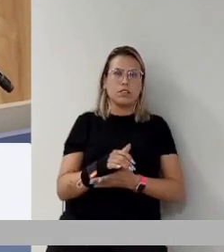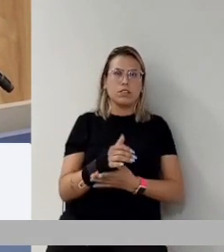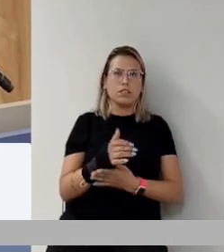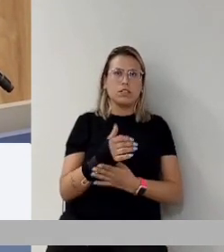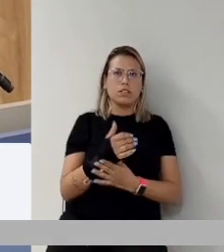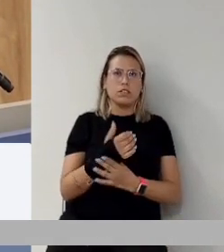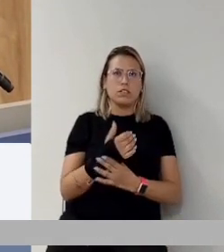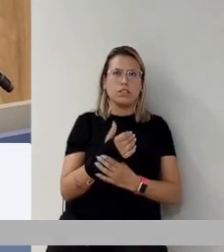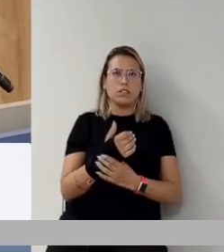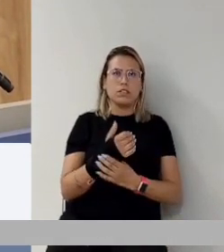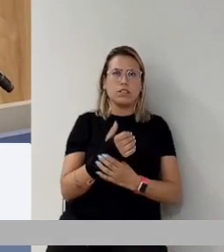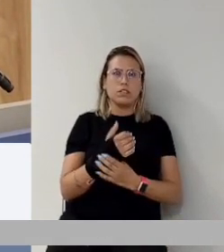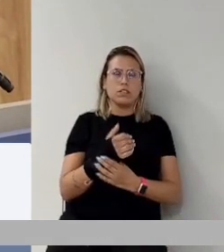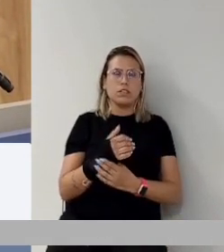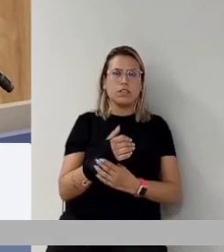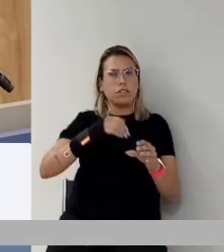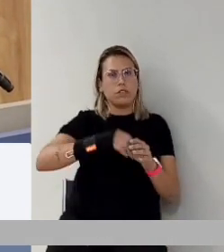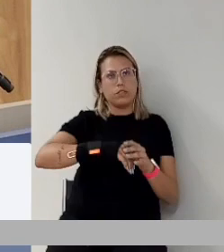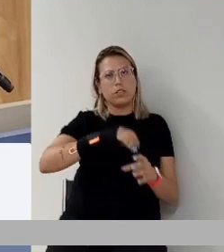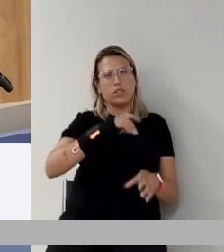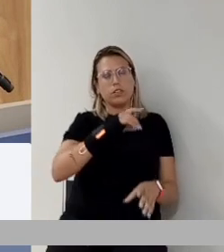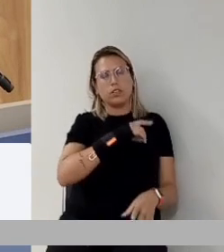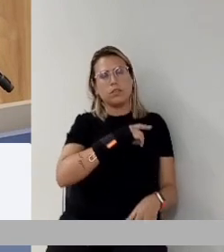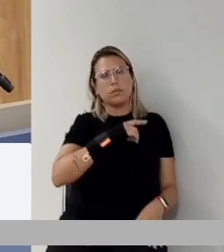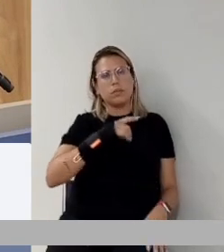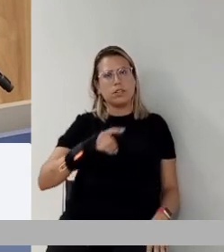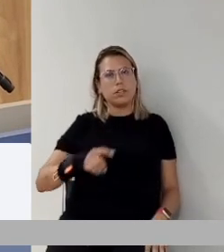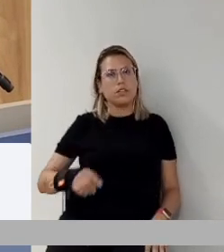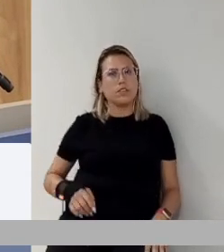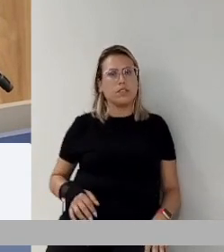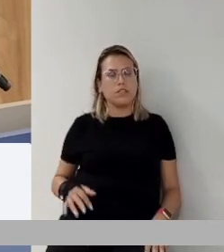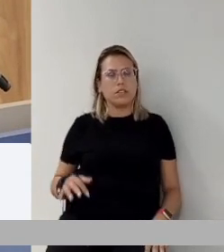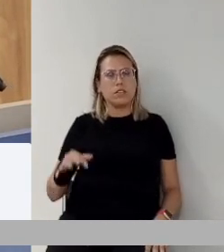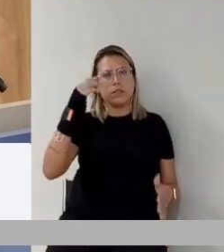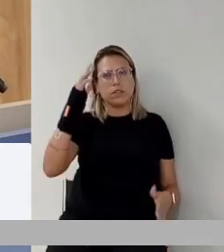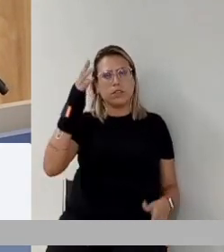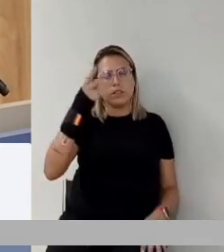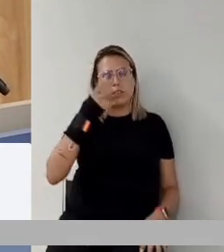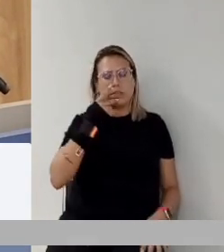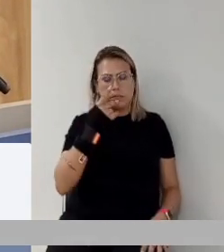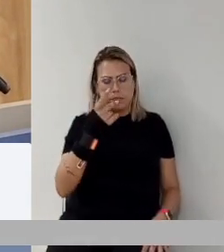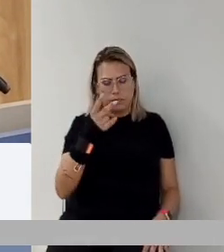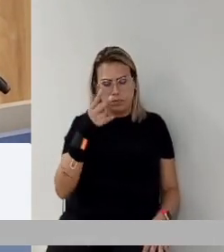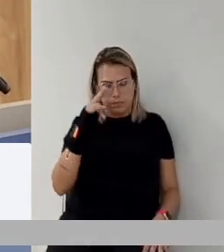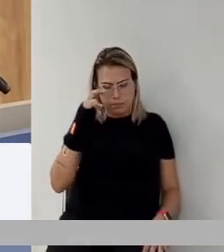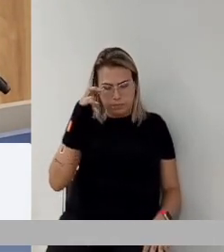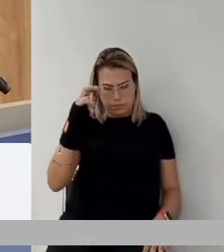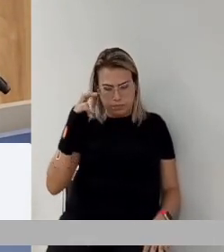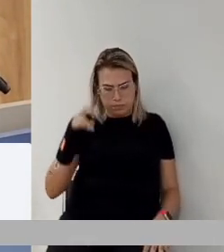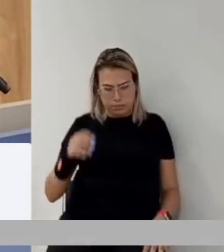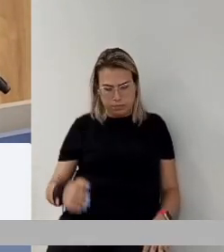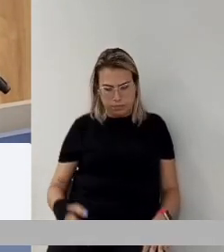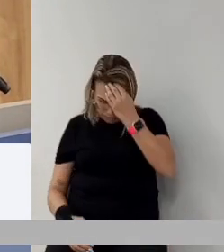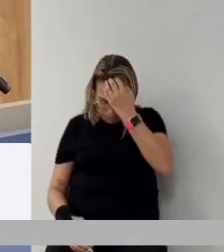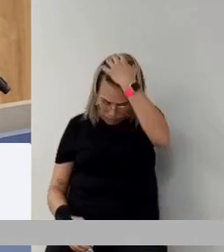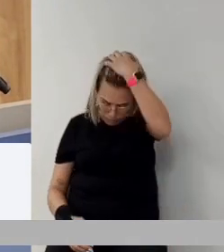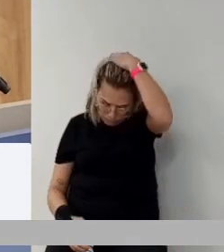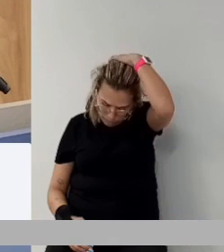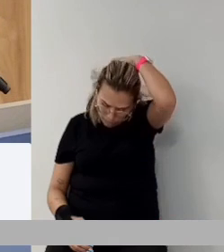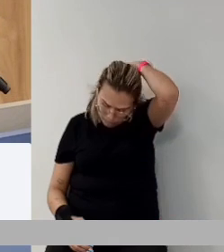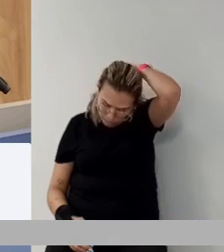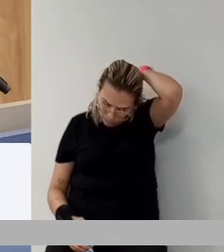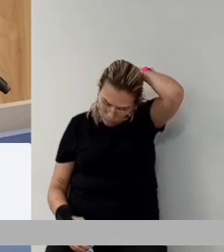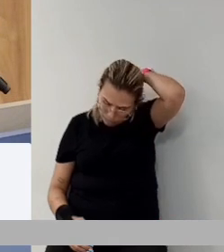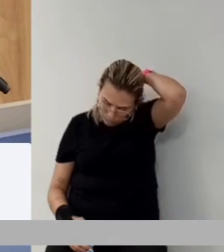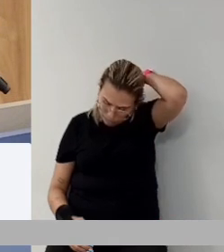el deputado federal de graça só por reconhecimento então parabenizar a vossa excelência pela abordagem desse tema na manhã de hoje eu agradeço